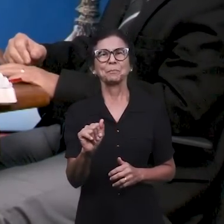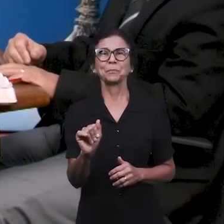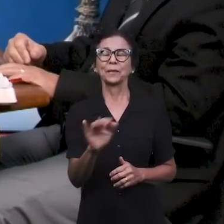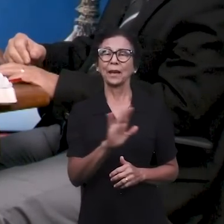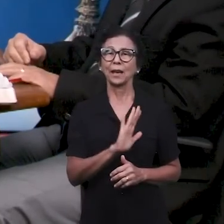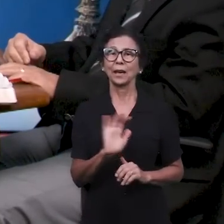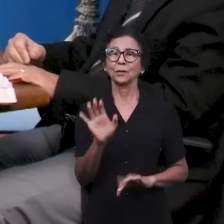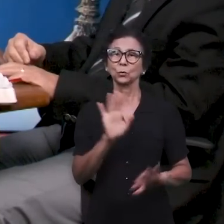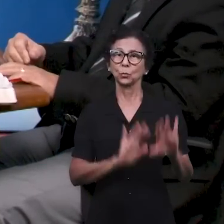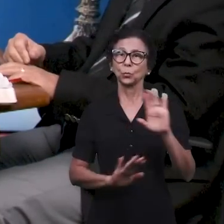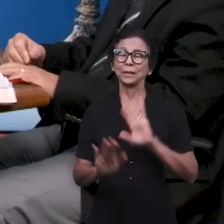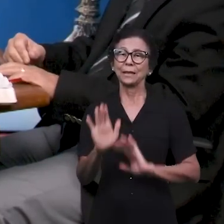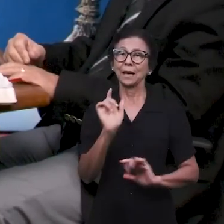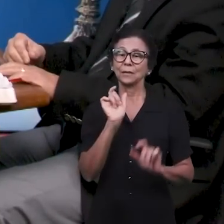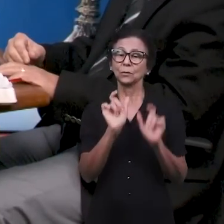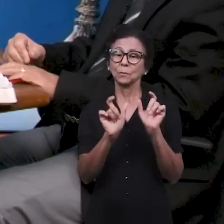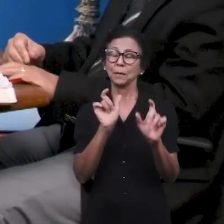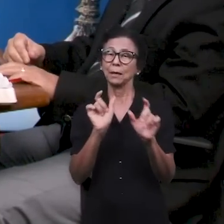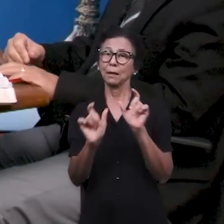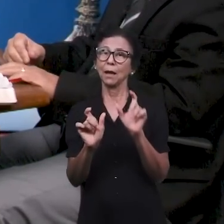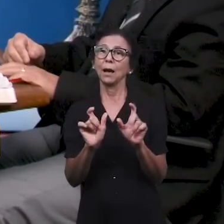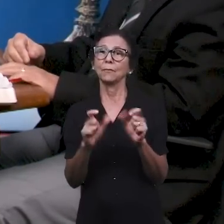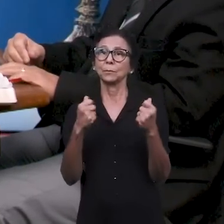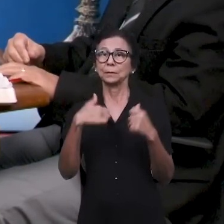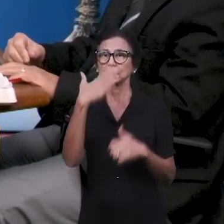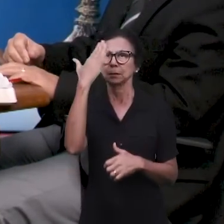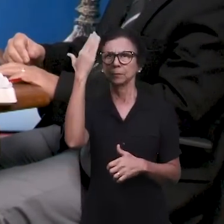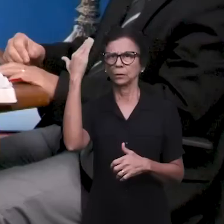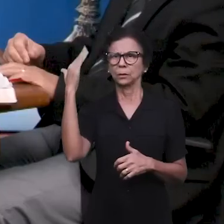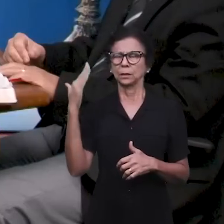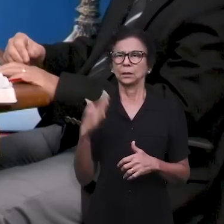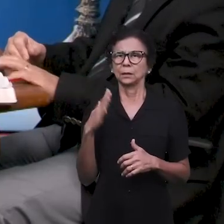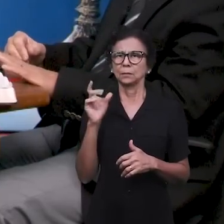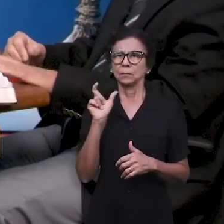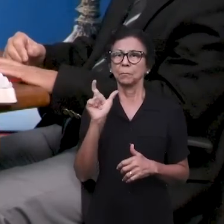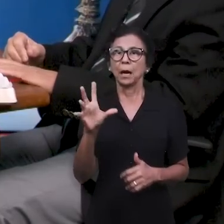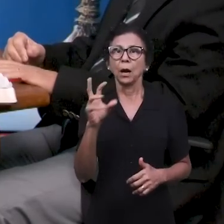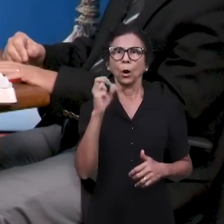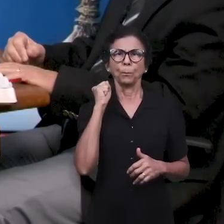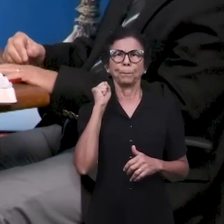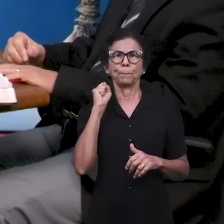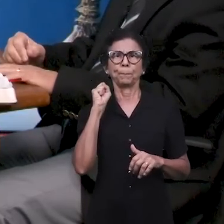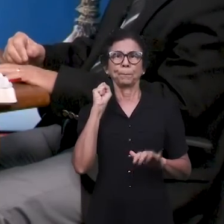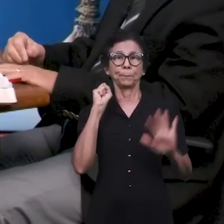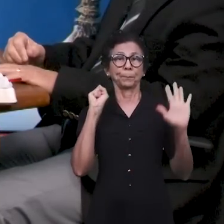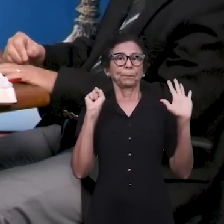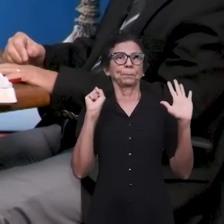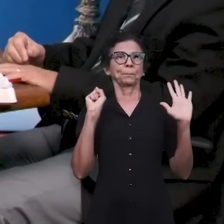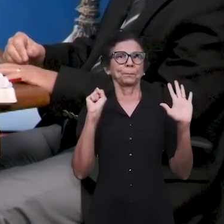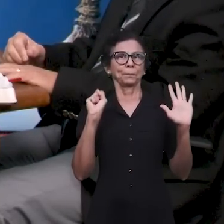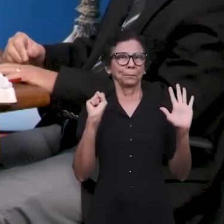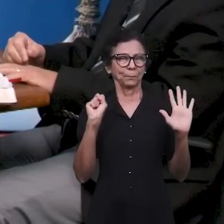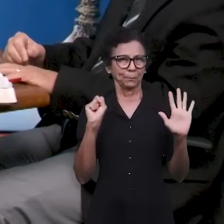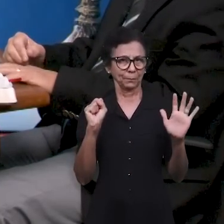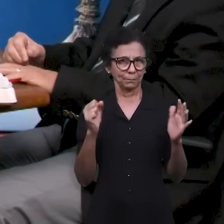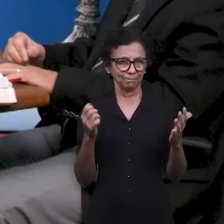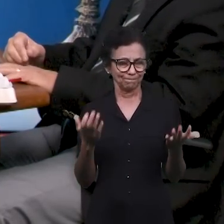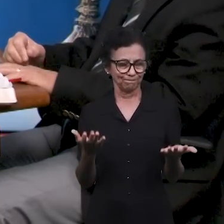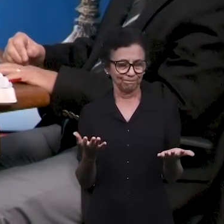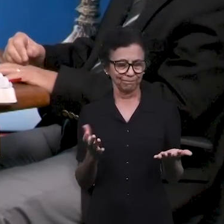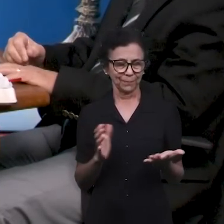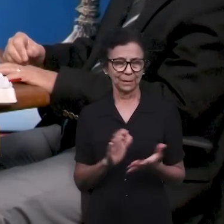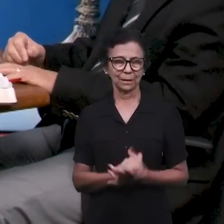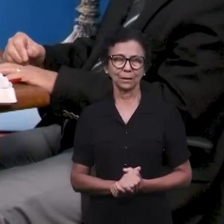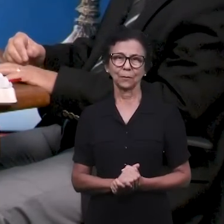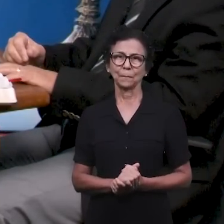nas palavras. O tolo é mais sábio do que ele. É mais sábio do que ele. Então, realmente, é muito sério esse O Senhor aspecto. Não precisa